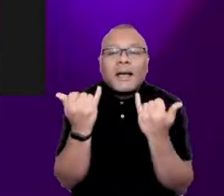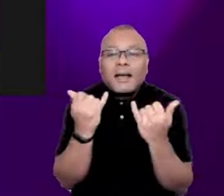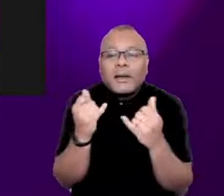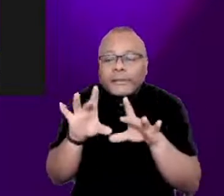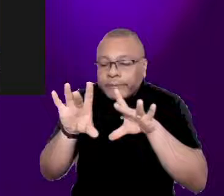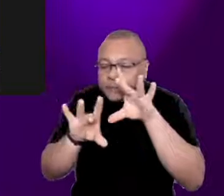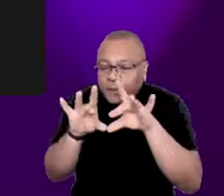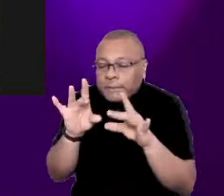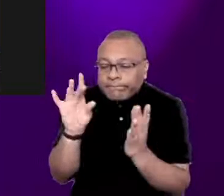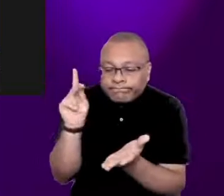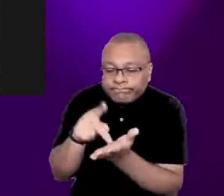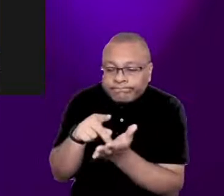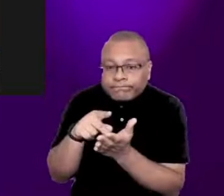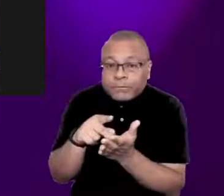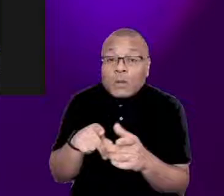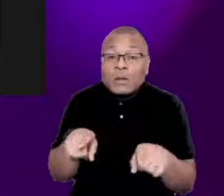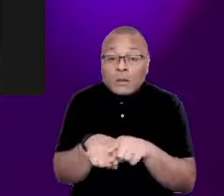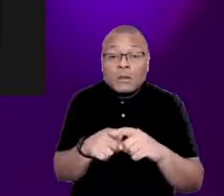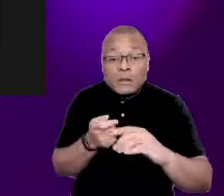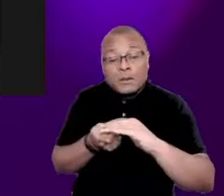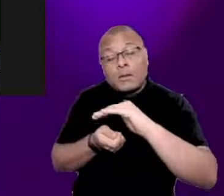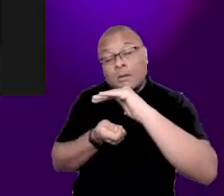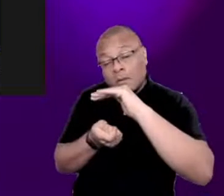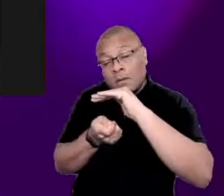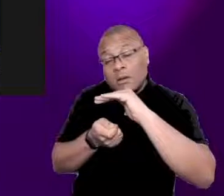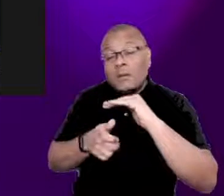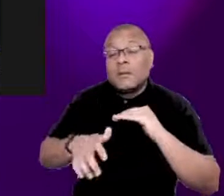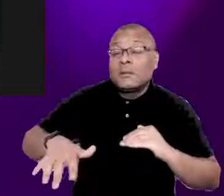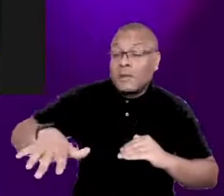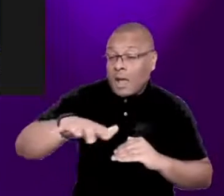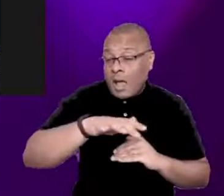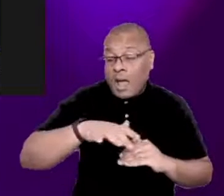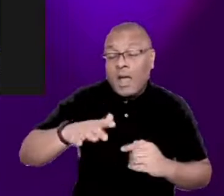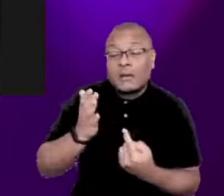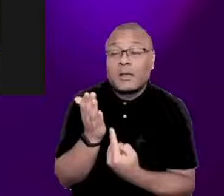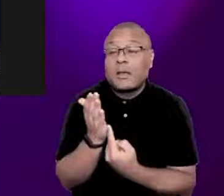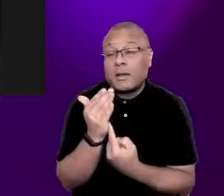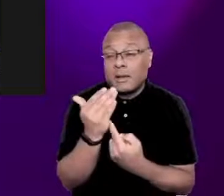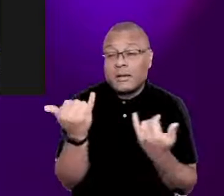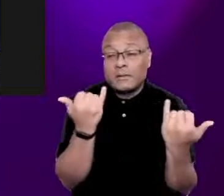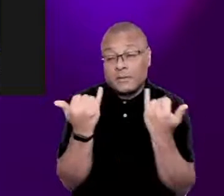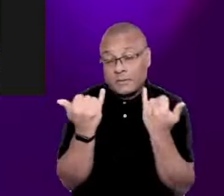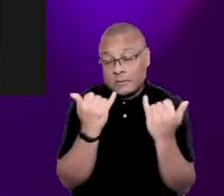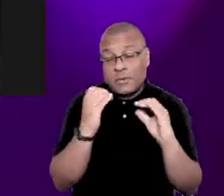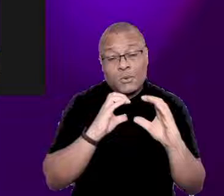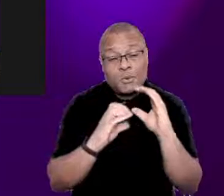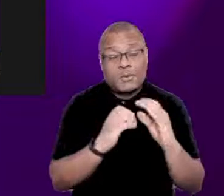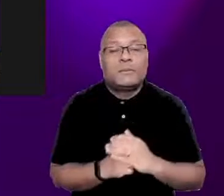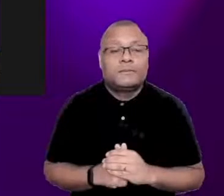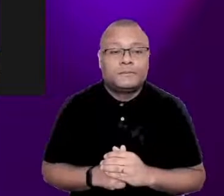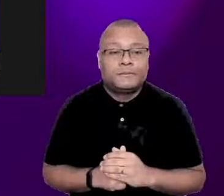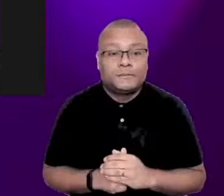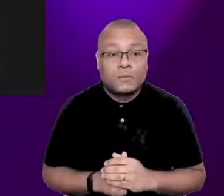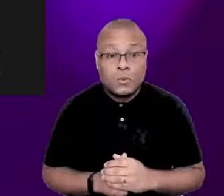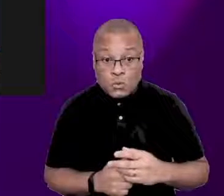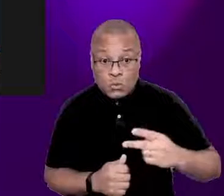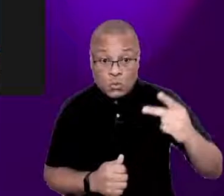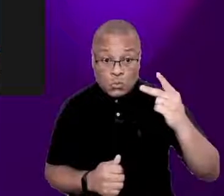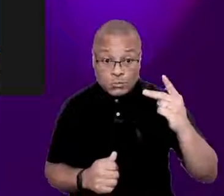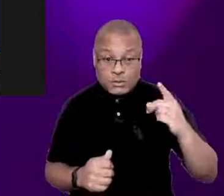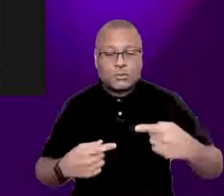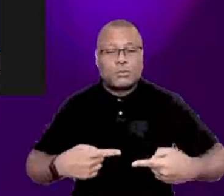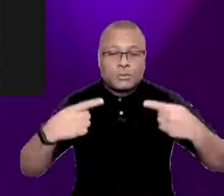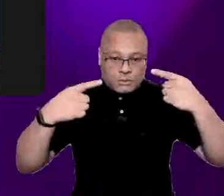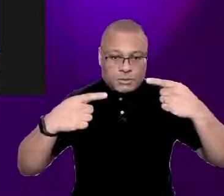questão de que há que se fazer investimentos na questão da tecnologia de informação e comunicação. O segundo desafio é engajar